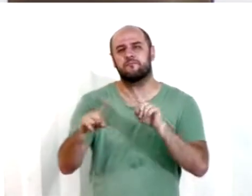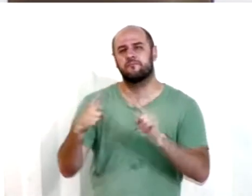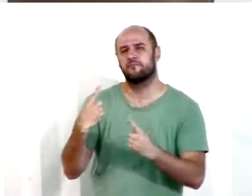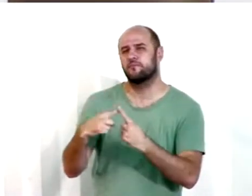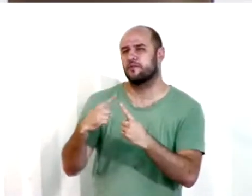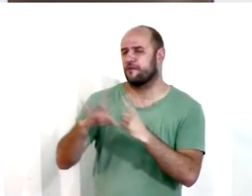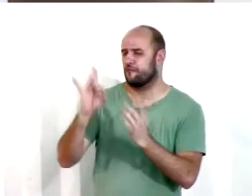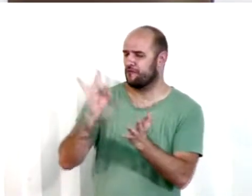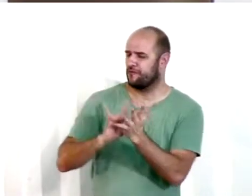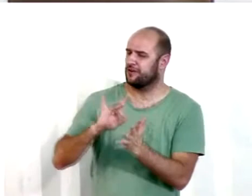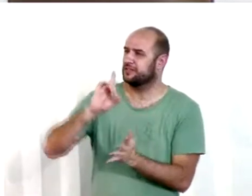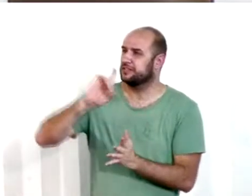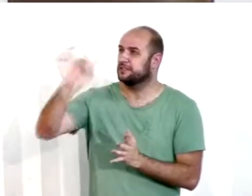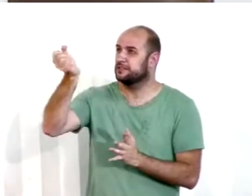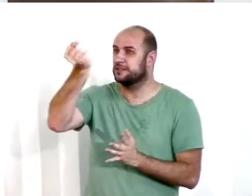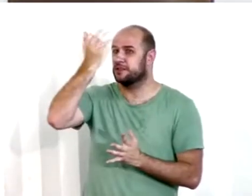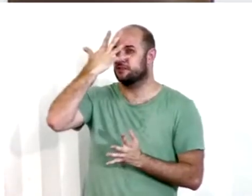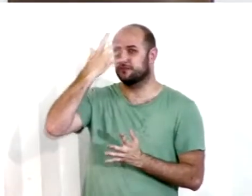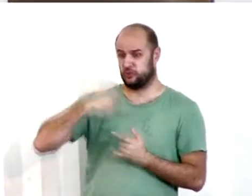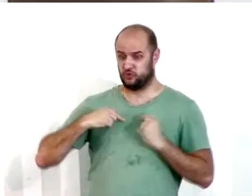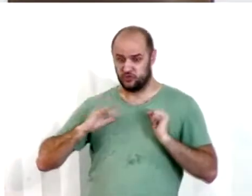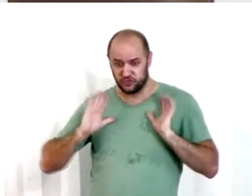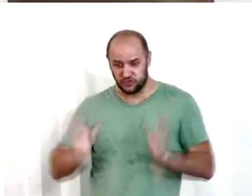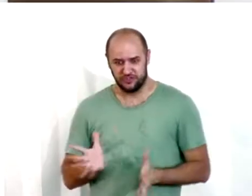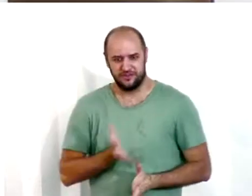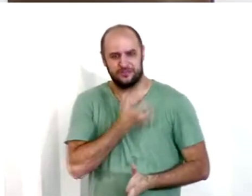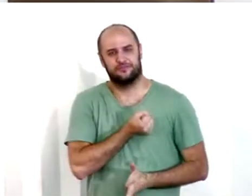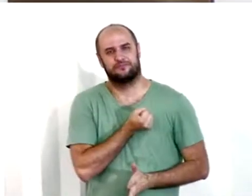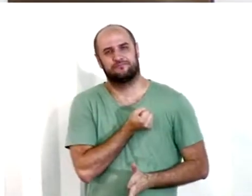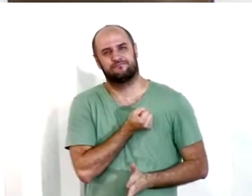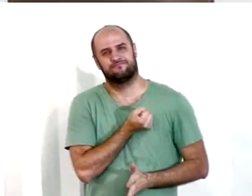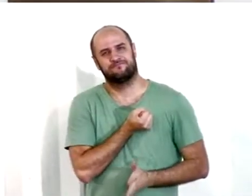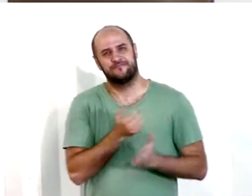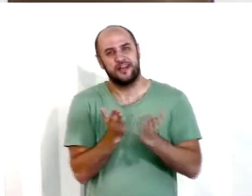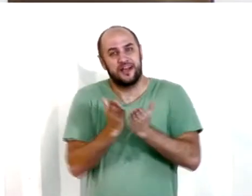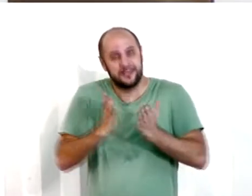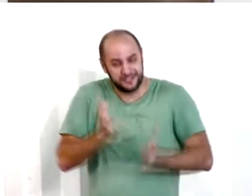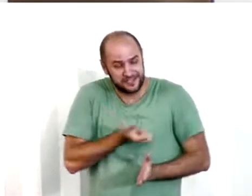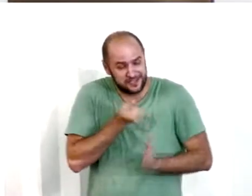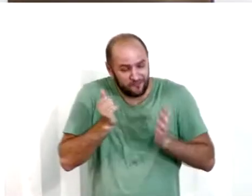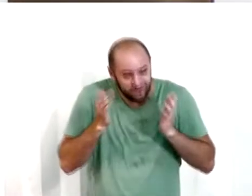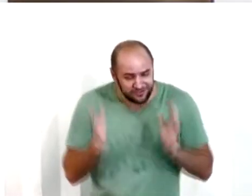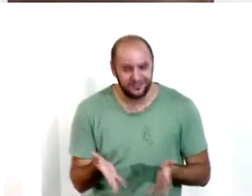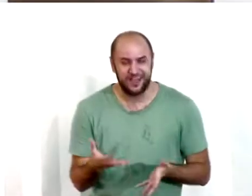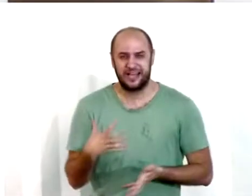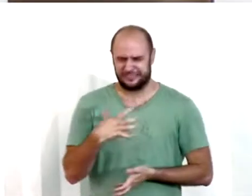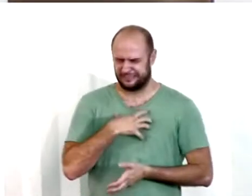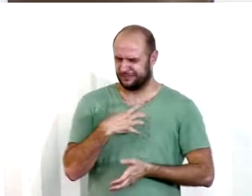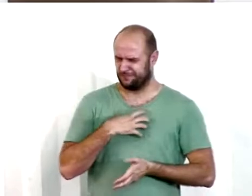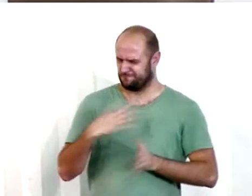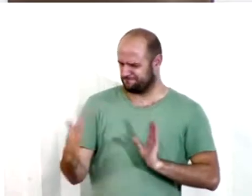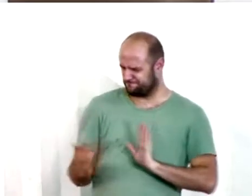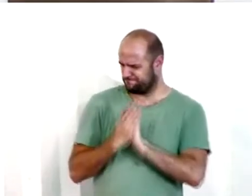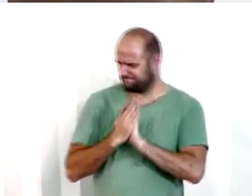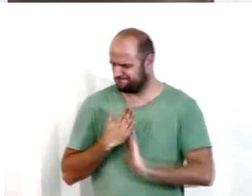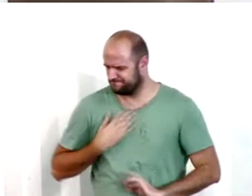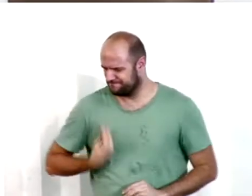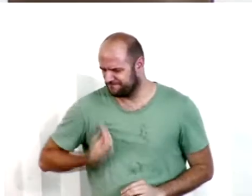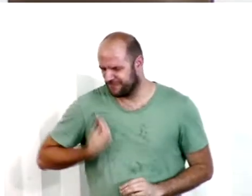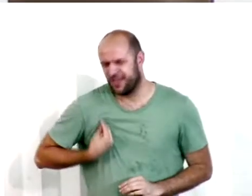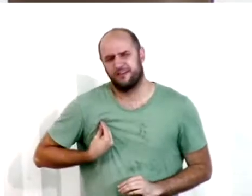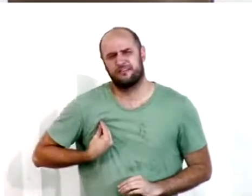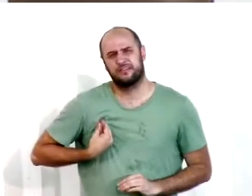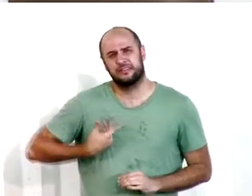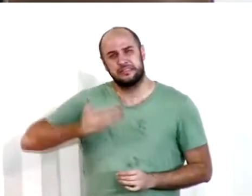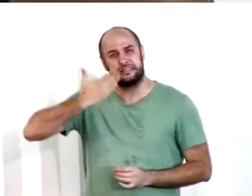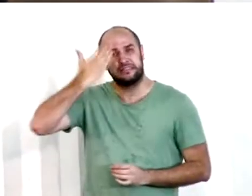realidade. Eu fui salvo, eu fui redimido, eu sei o impacto dessa obra em mim, eu sei